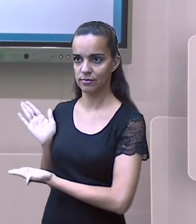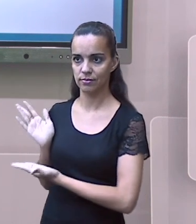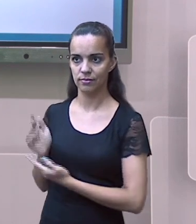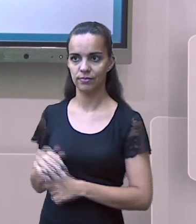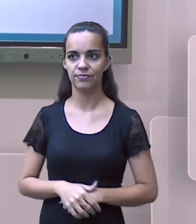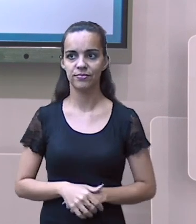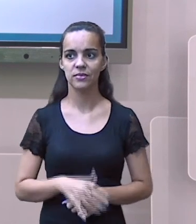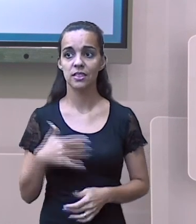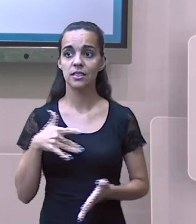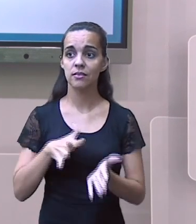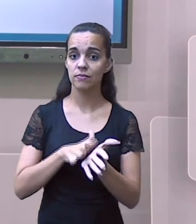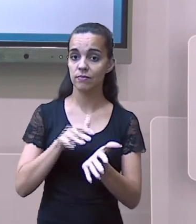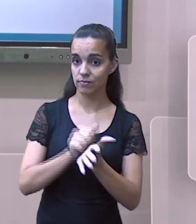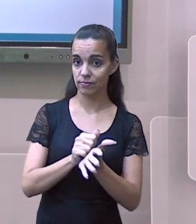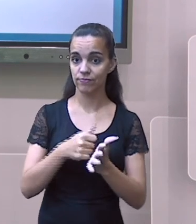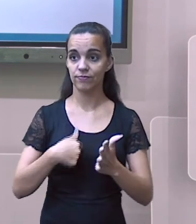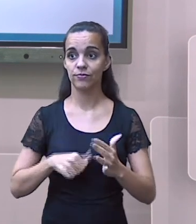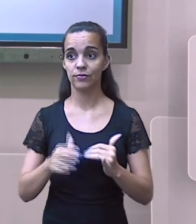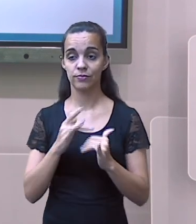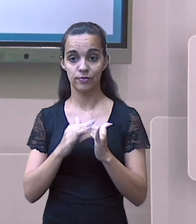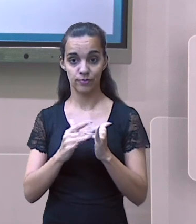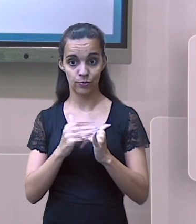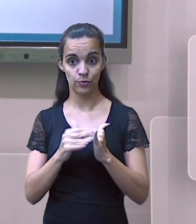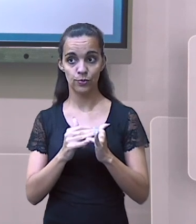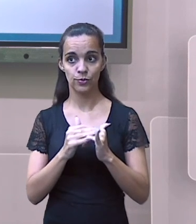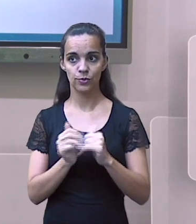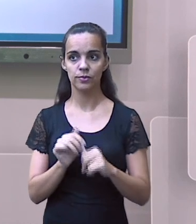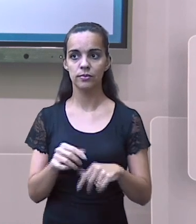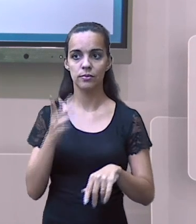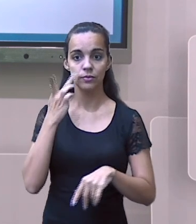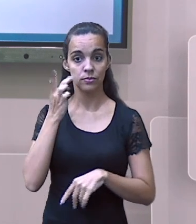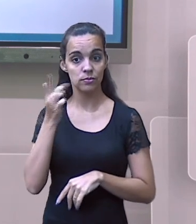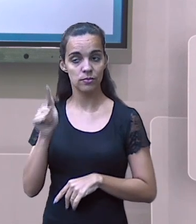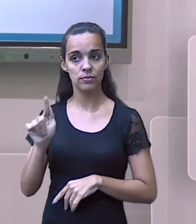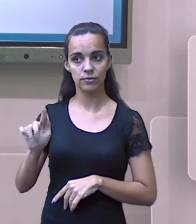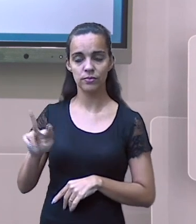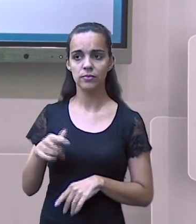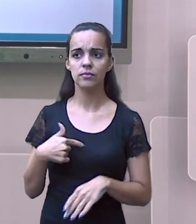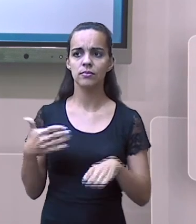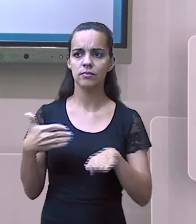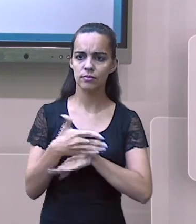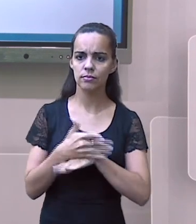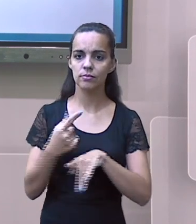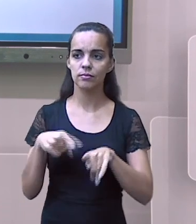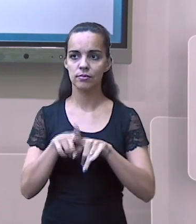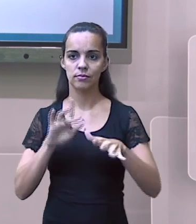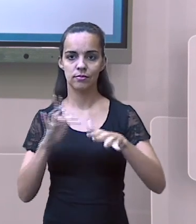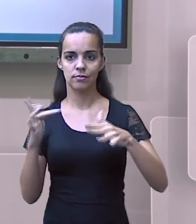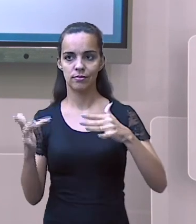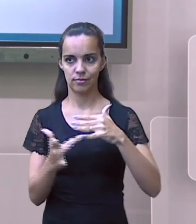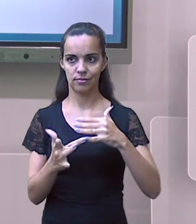canto da tela. Se inscreva no nosso canal no YouTube, SMedGV, e acesse as